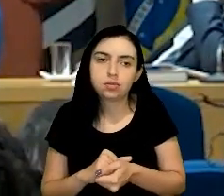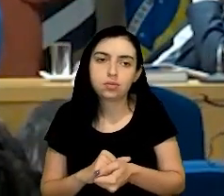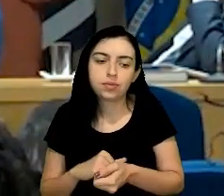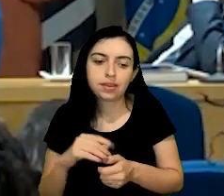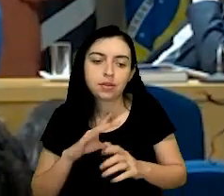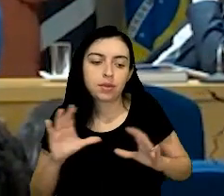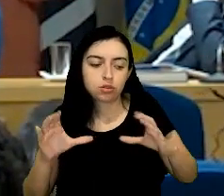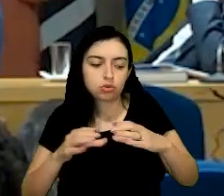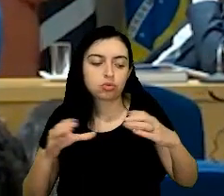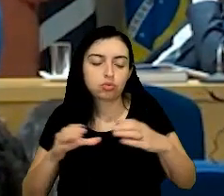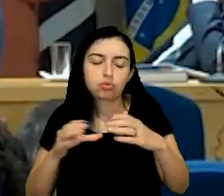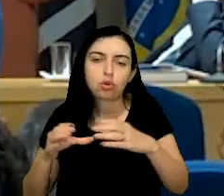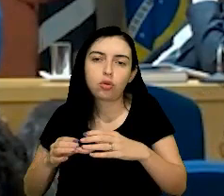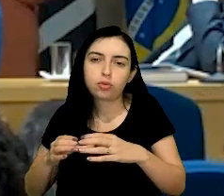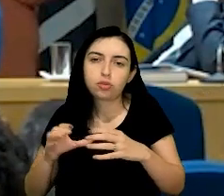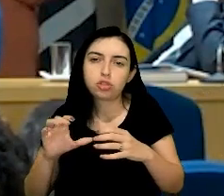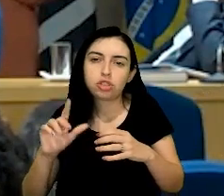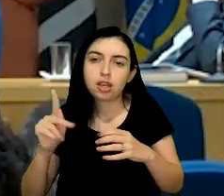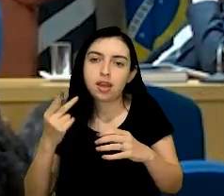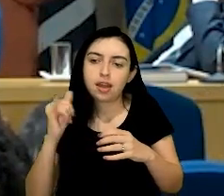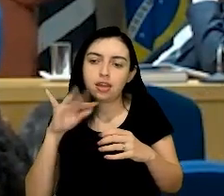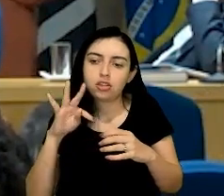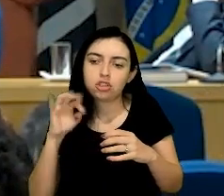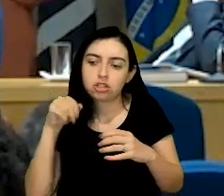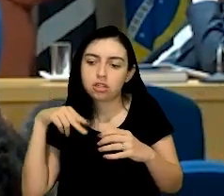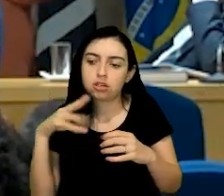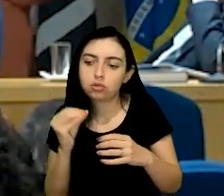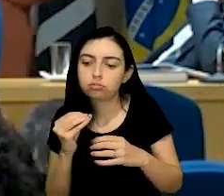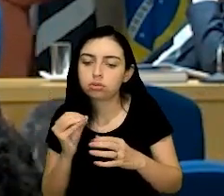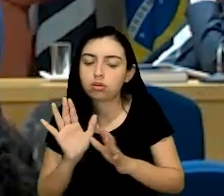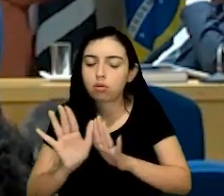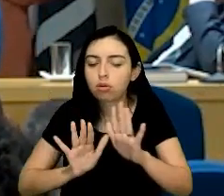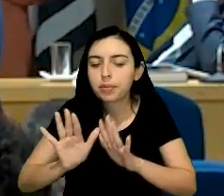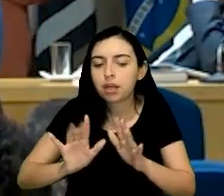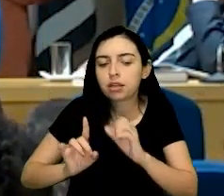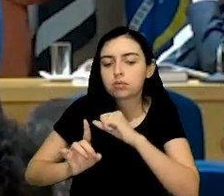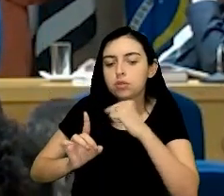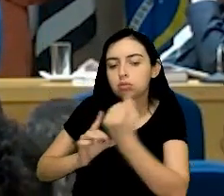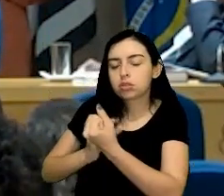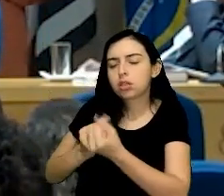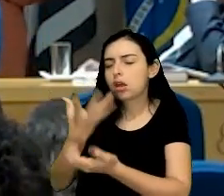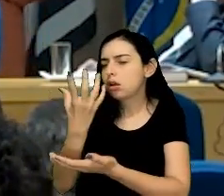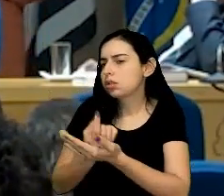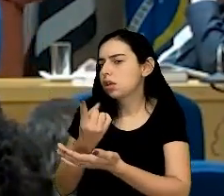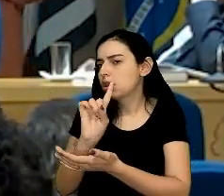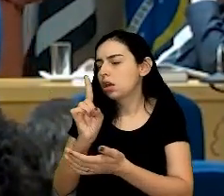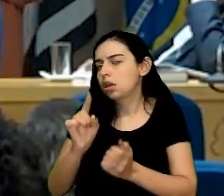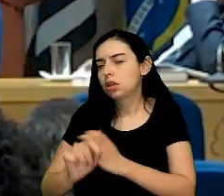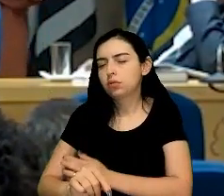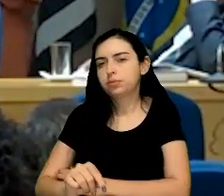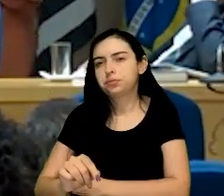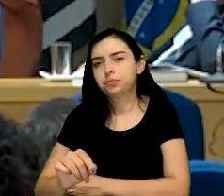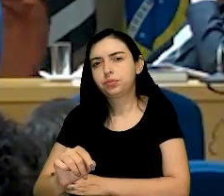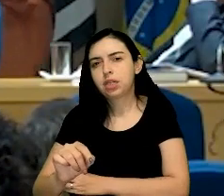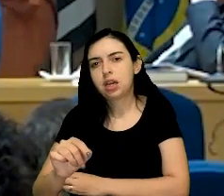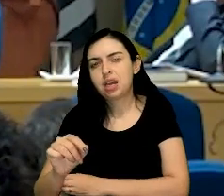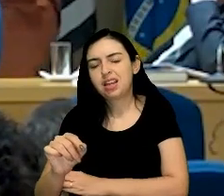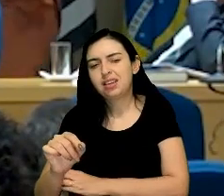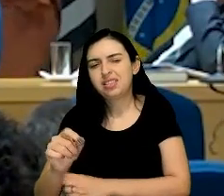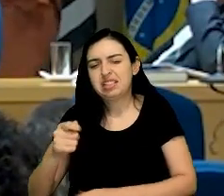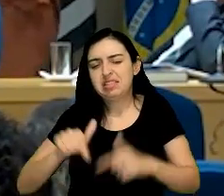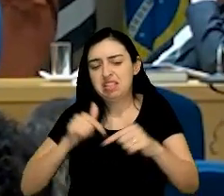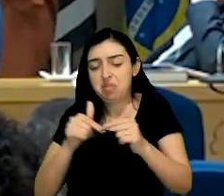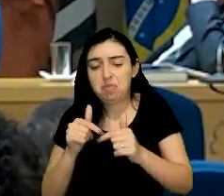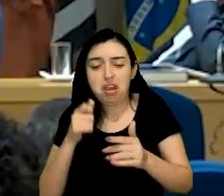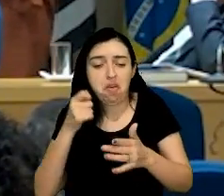haitianos. Eles se organizaram e se mobilizaram como comunidade para não aceitar essa exploração do trabalho.